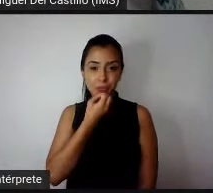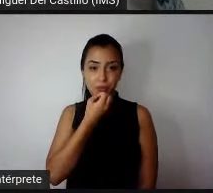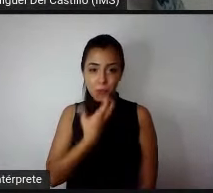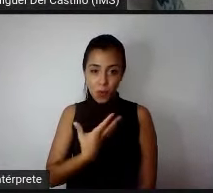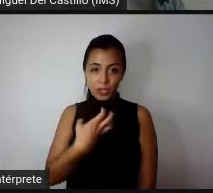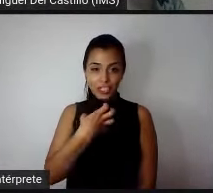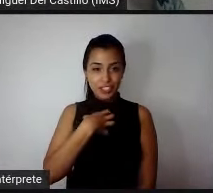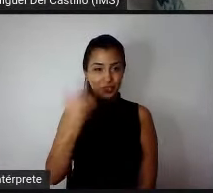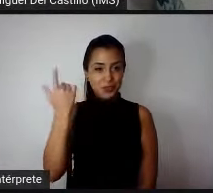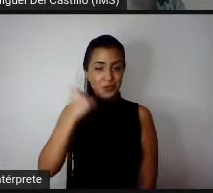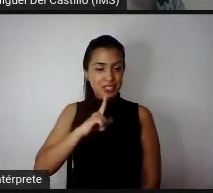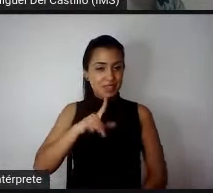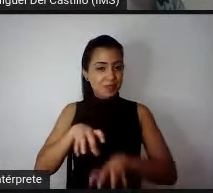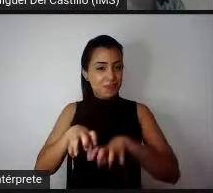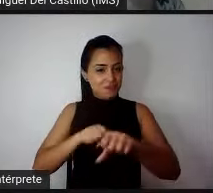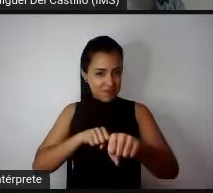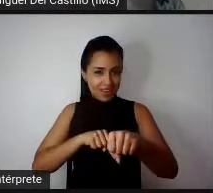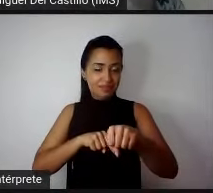por causa